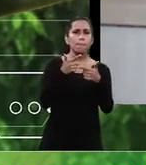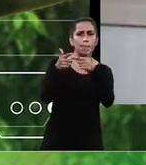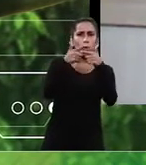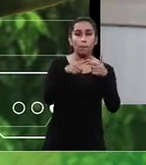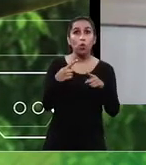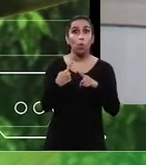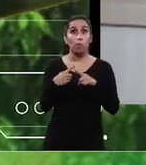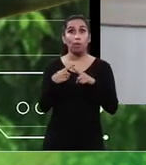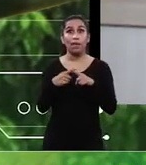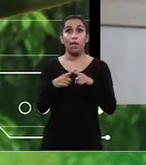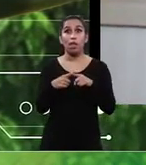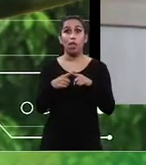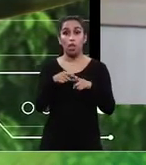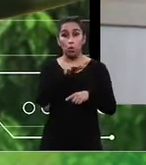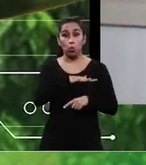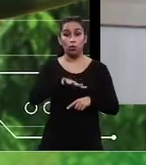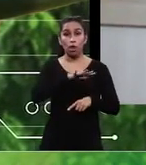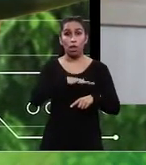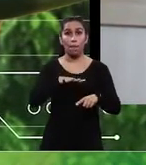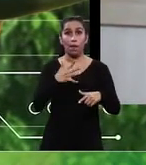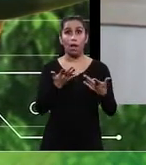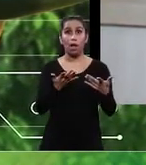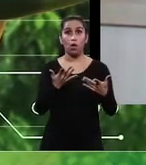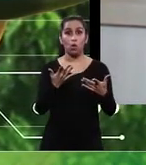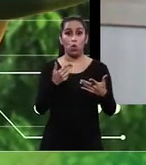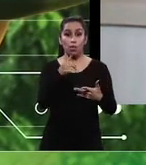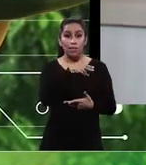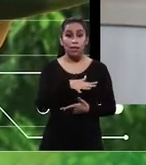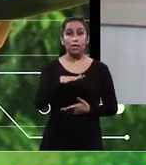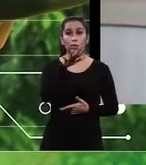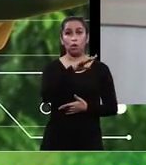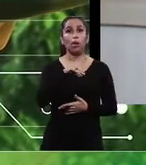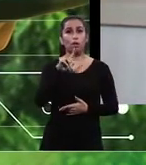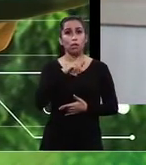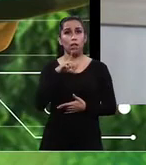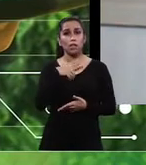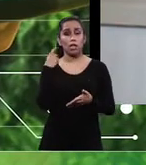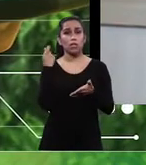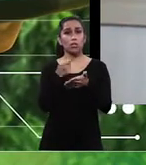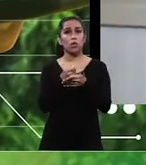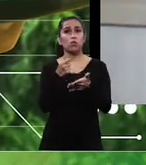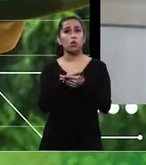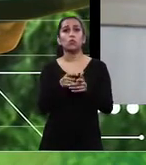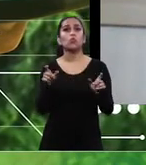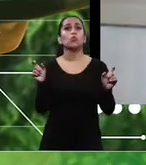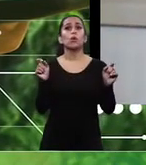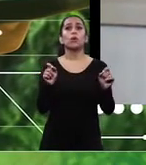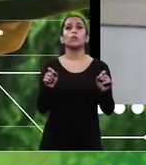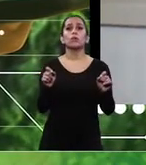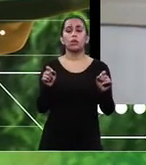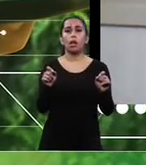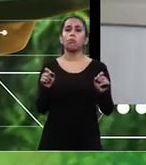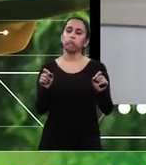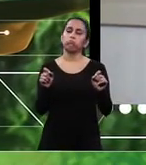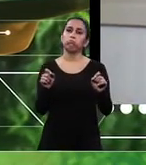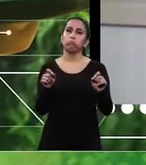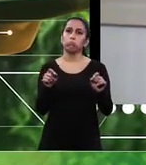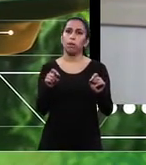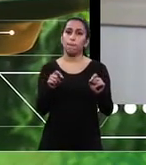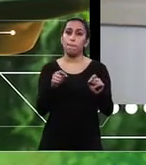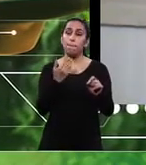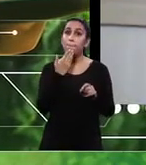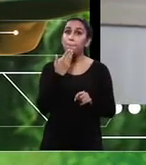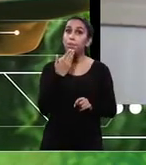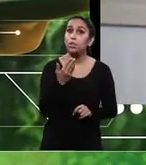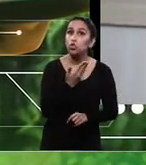internacional estaria, de alguma forma, exigindo aí um posicionamento do governo federal. E